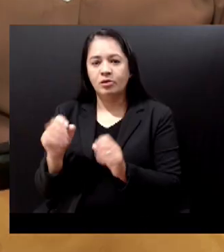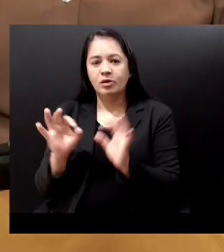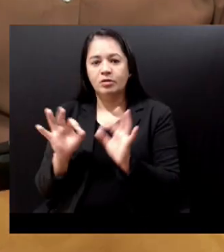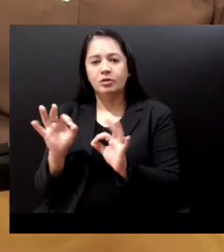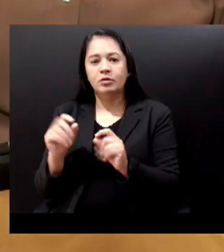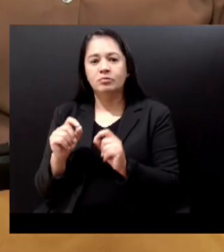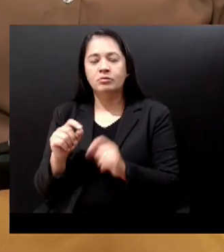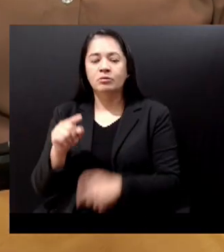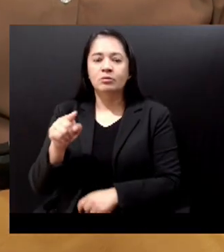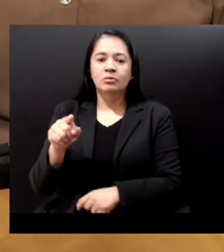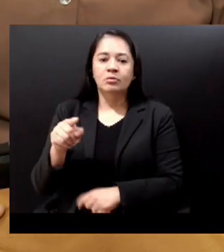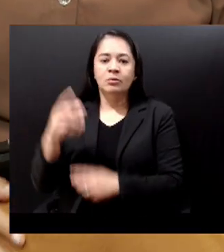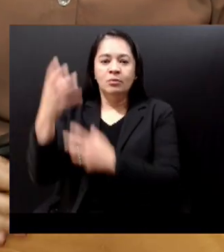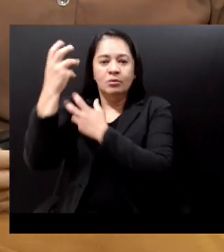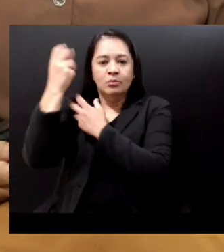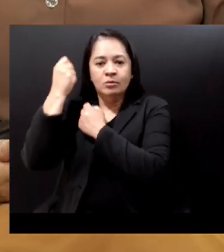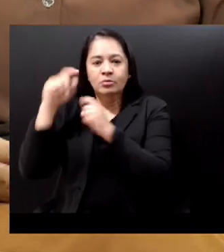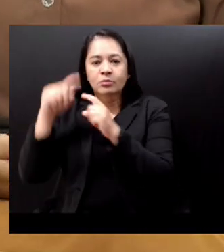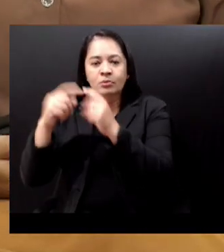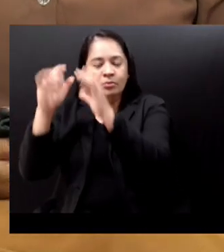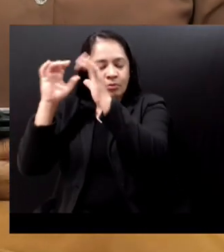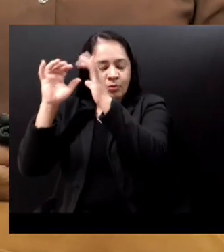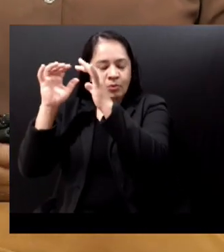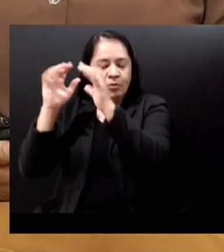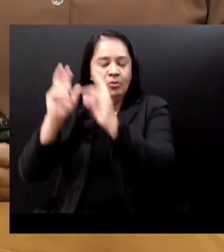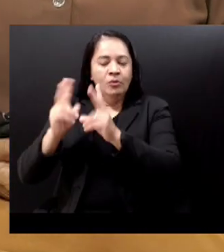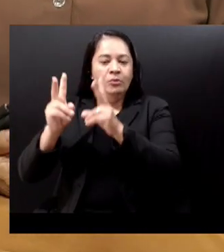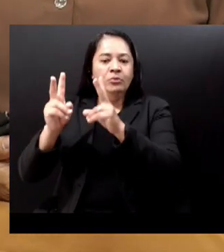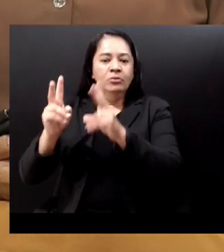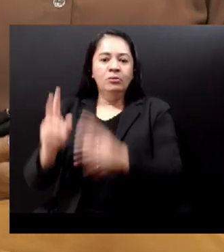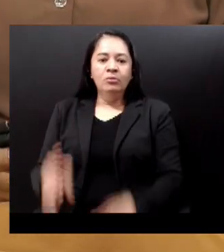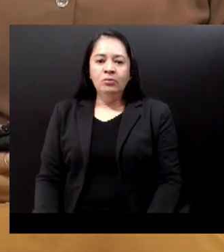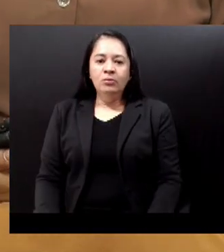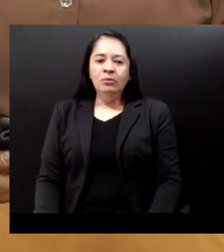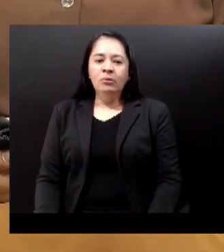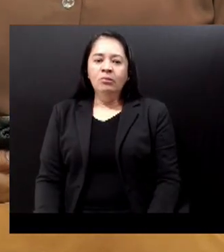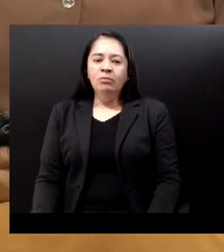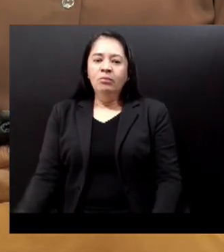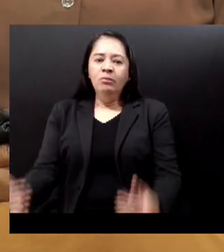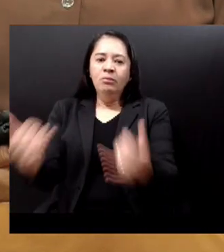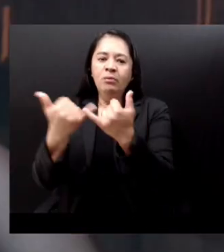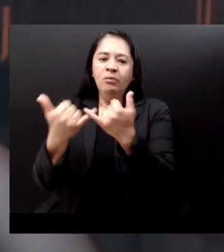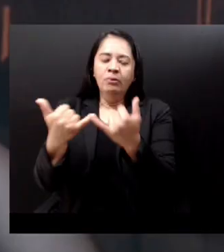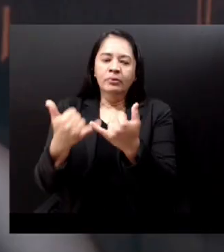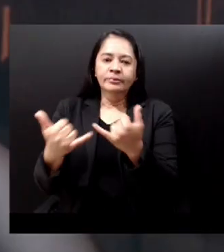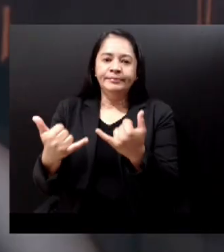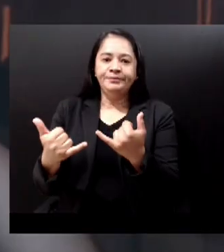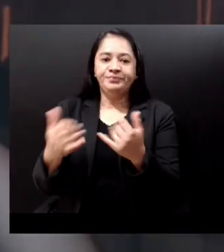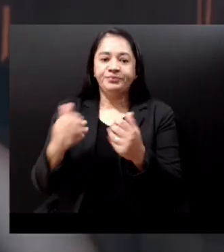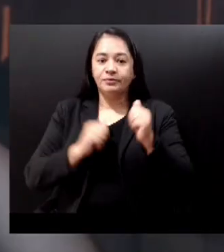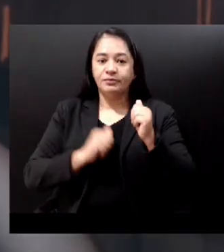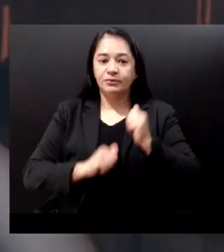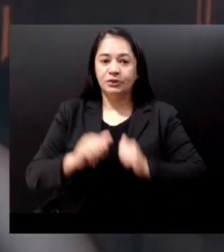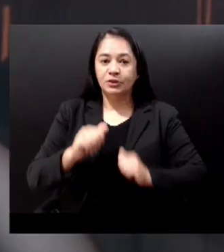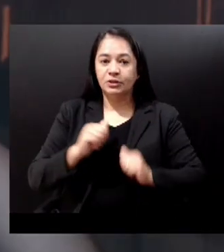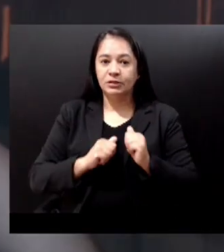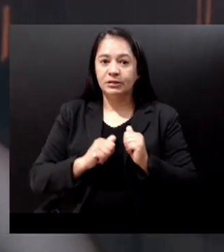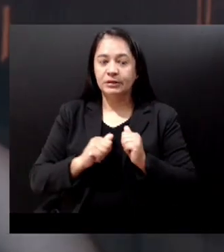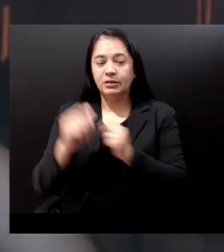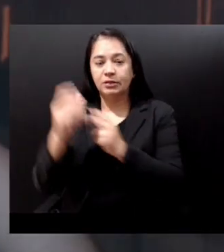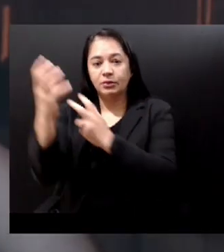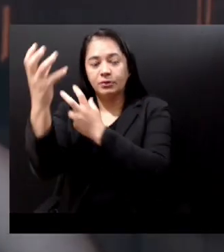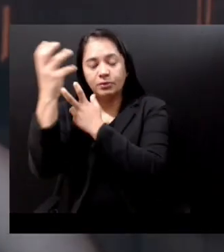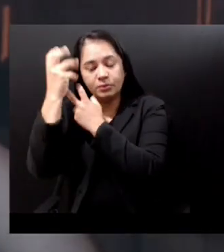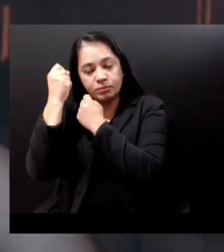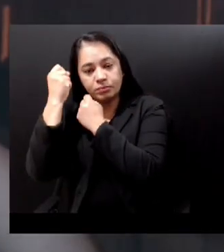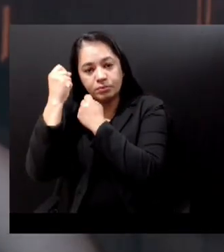cérebro não desliga, como é que faz? É, me parece que algo entre a ansiedade e o sono, não